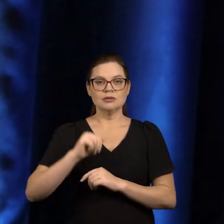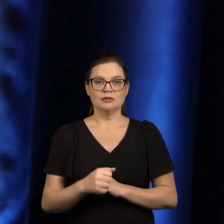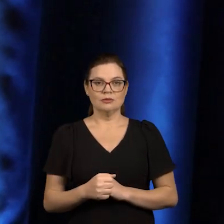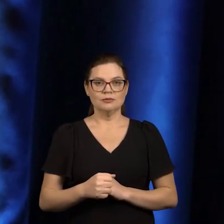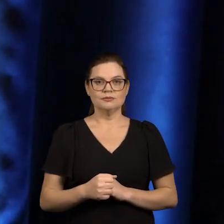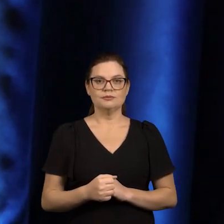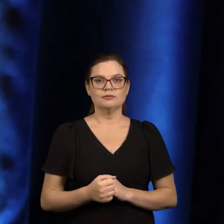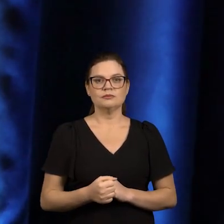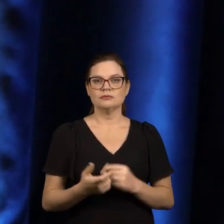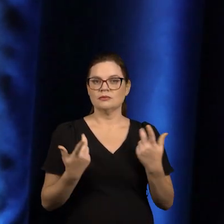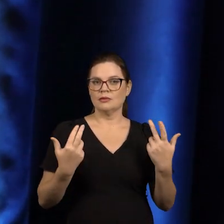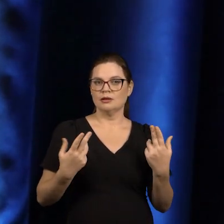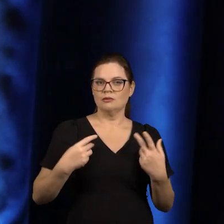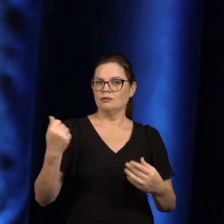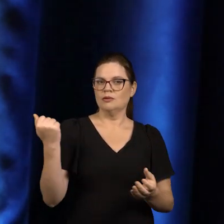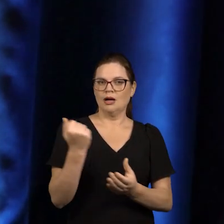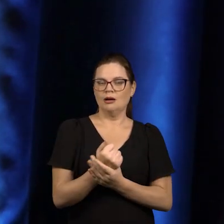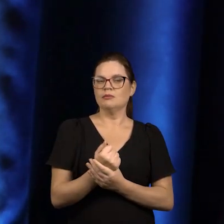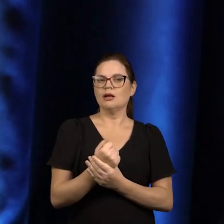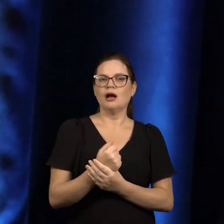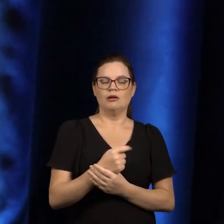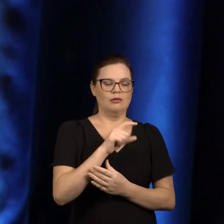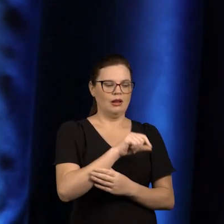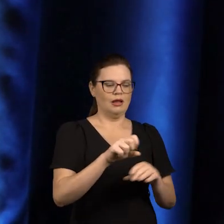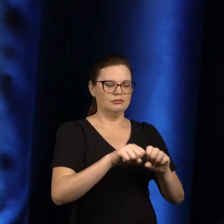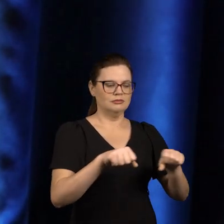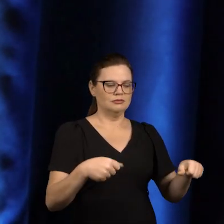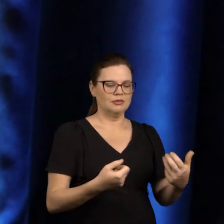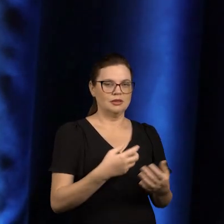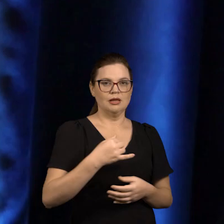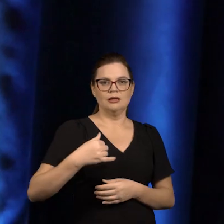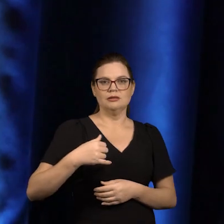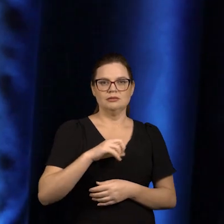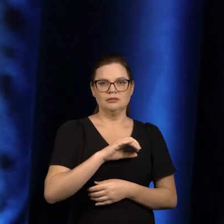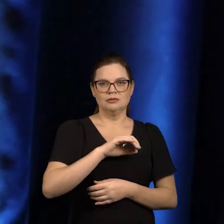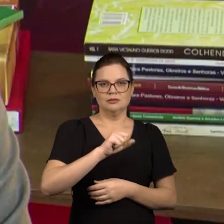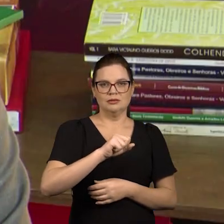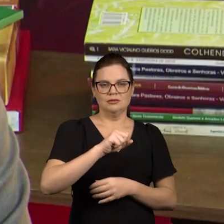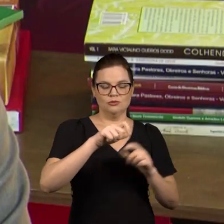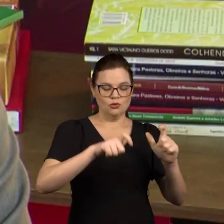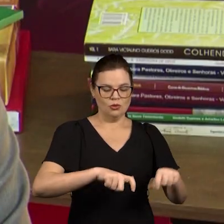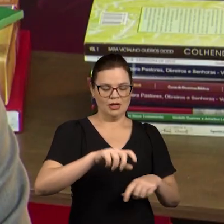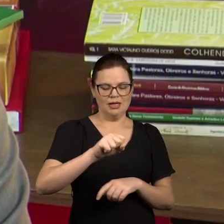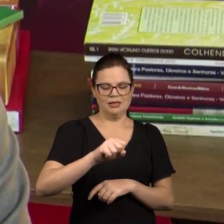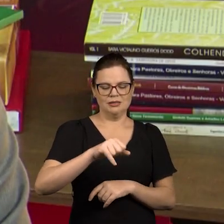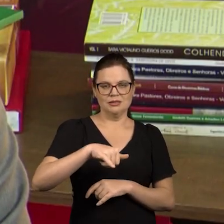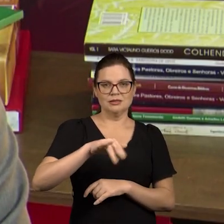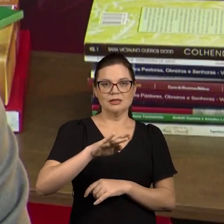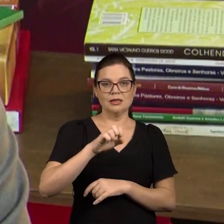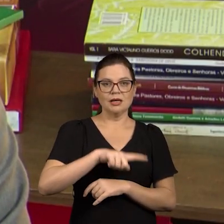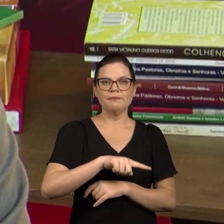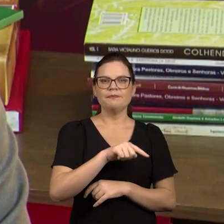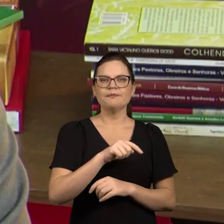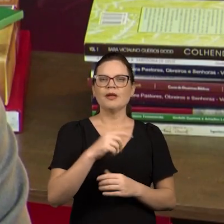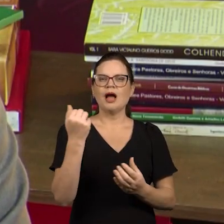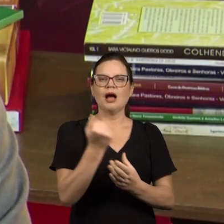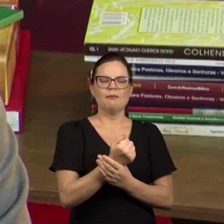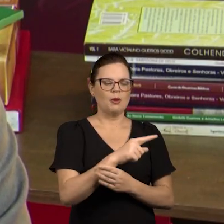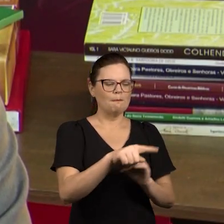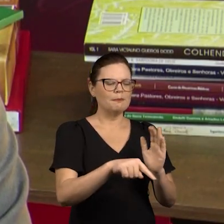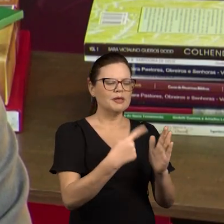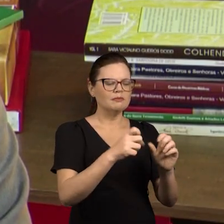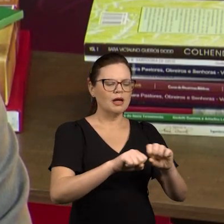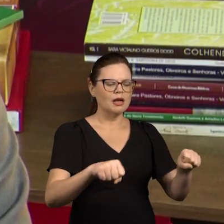que Abrão fez em Siquém. Com 75 anos de idade, né? Ele por volta de 75 anos,